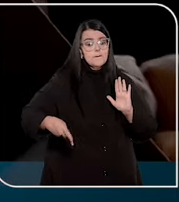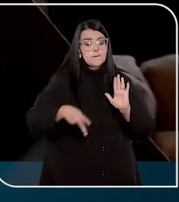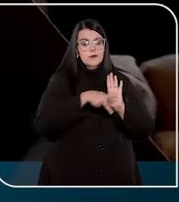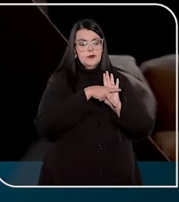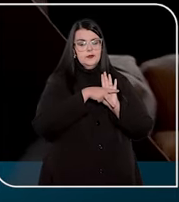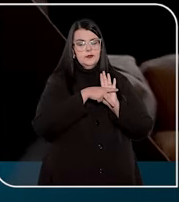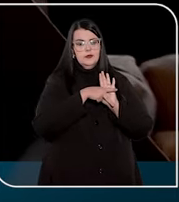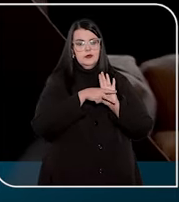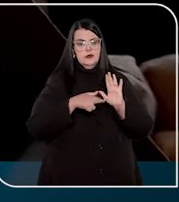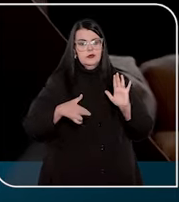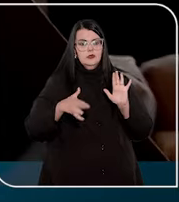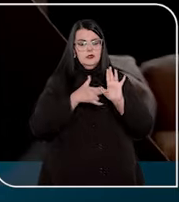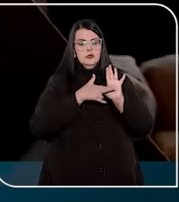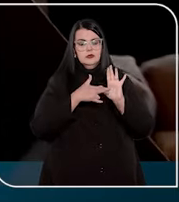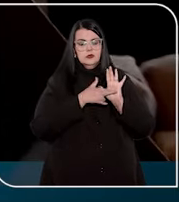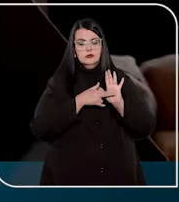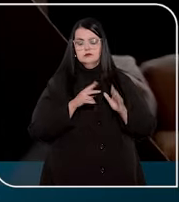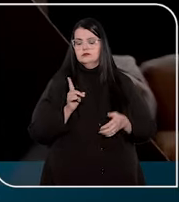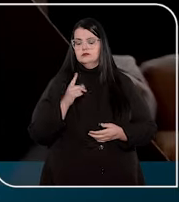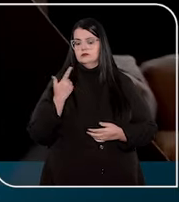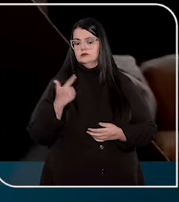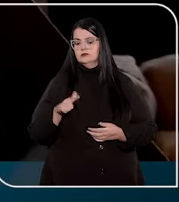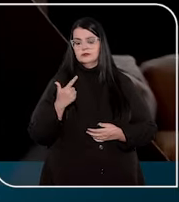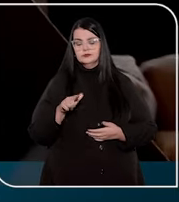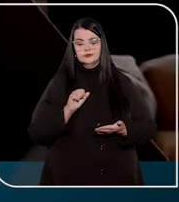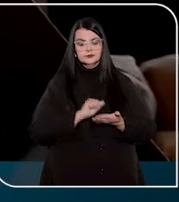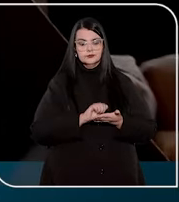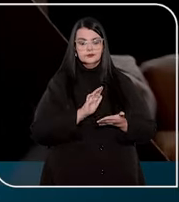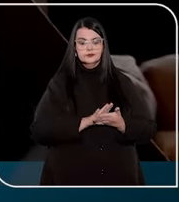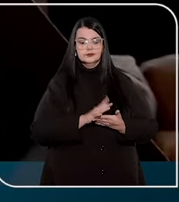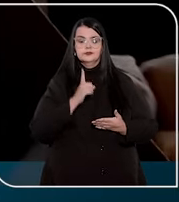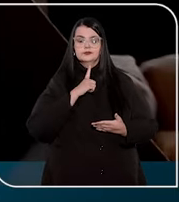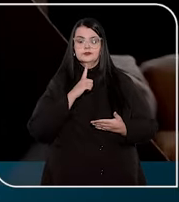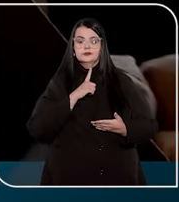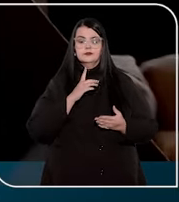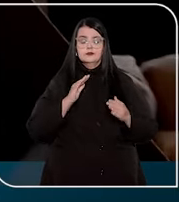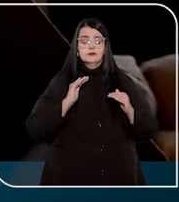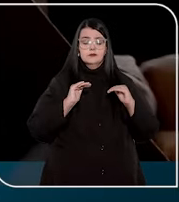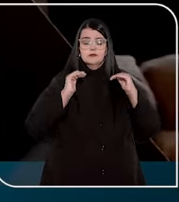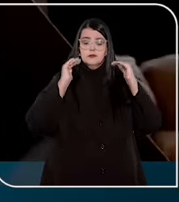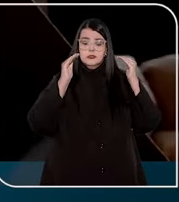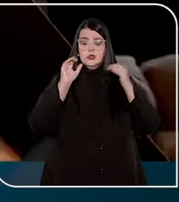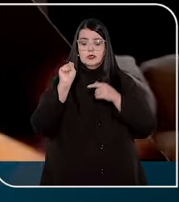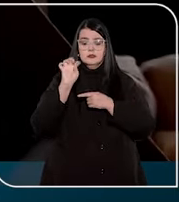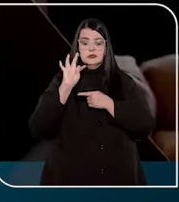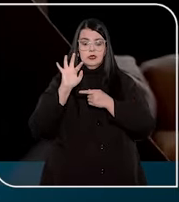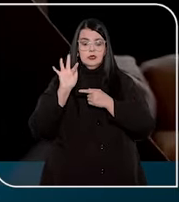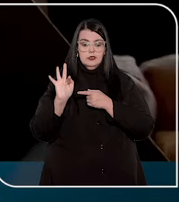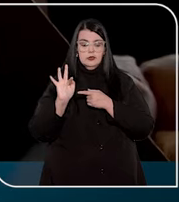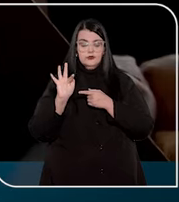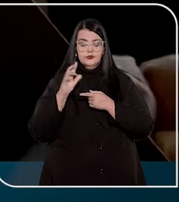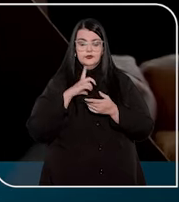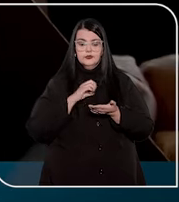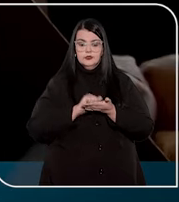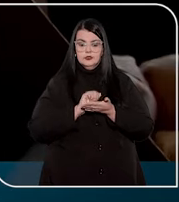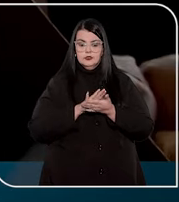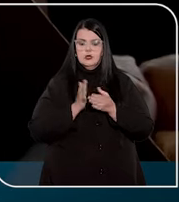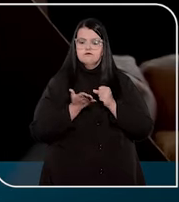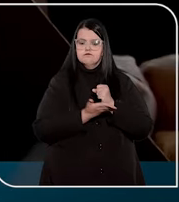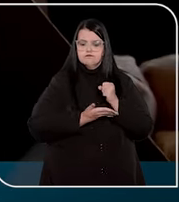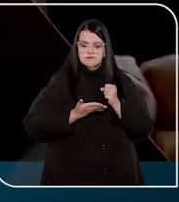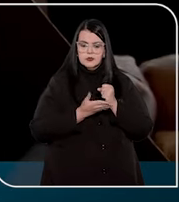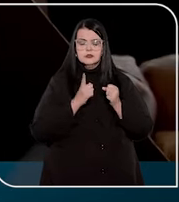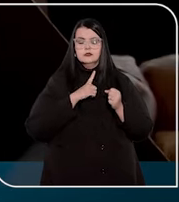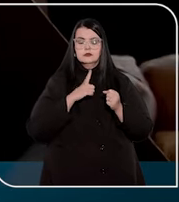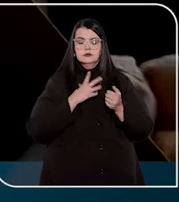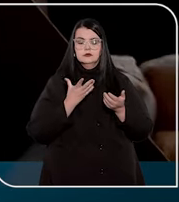agravo em recurso extraordinário, não. Ele tem as razões dirigidas para o Supremo Tribunal Federal. A fundamentação que ele tem que trazer